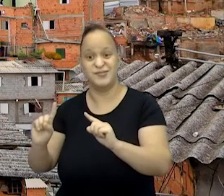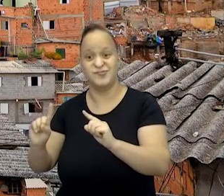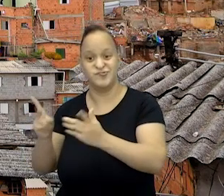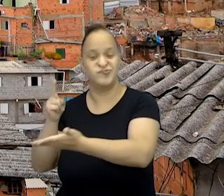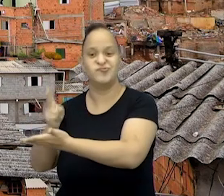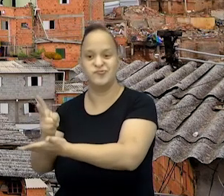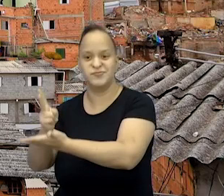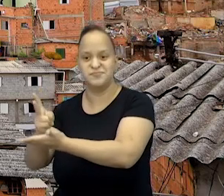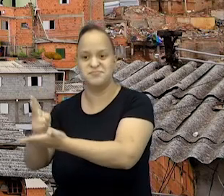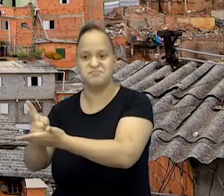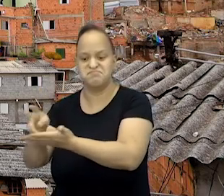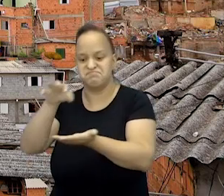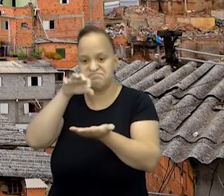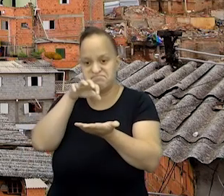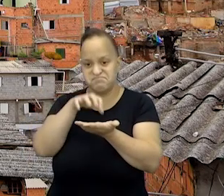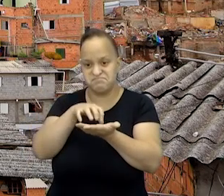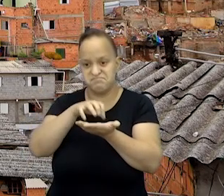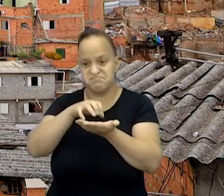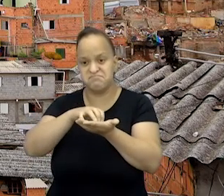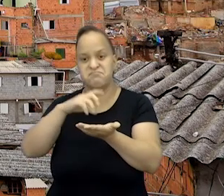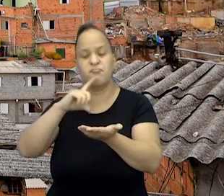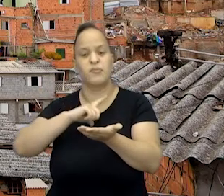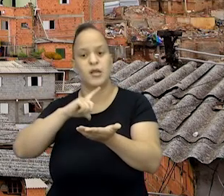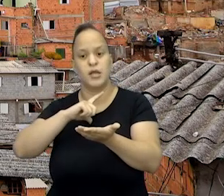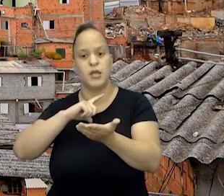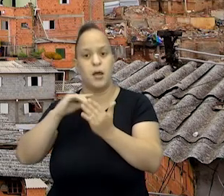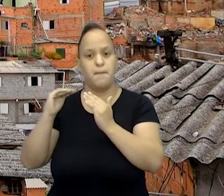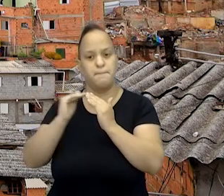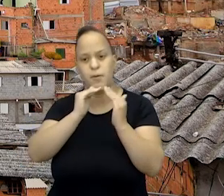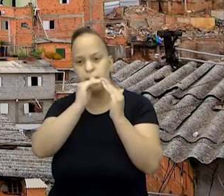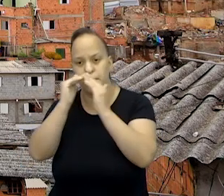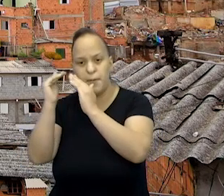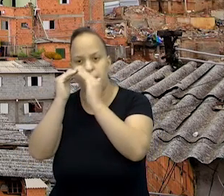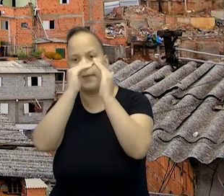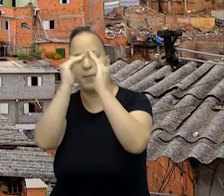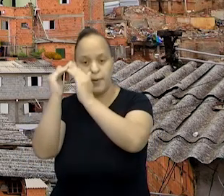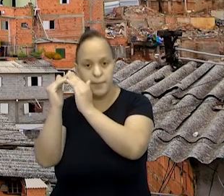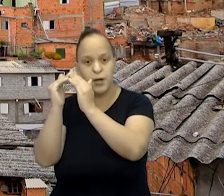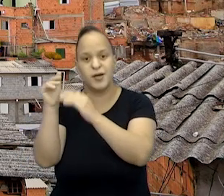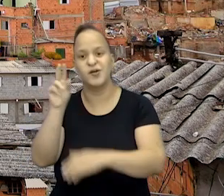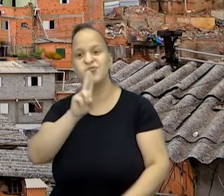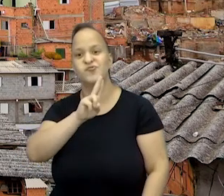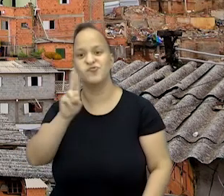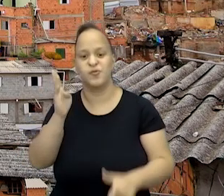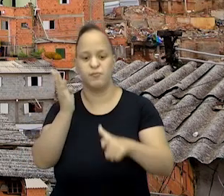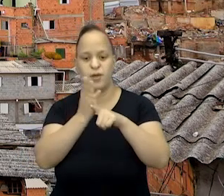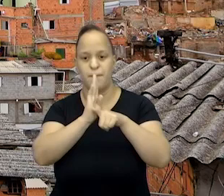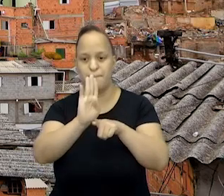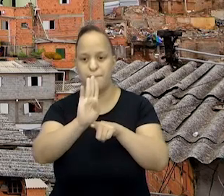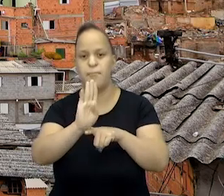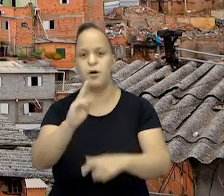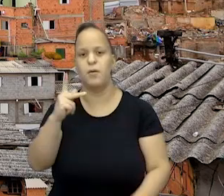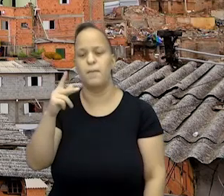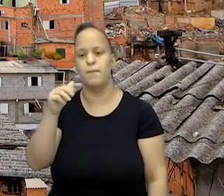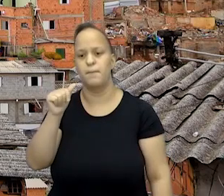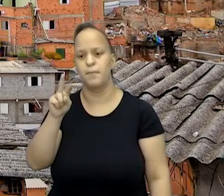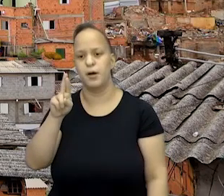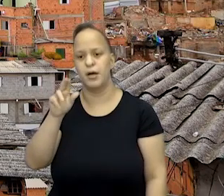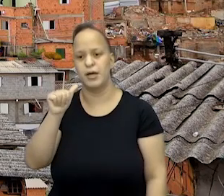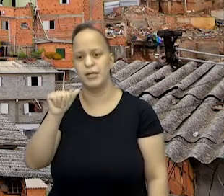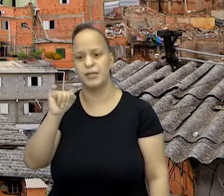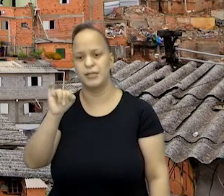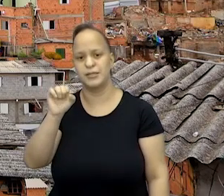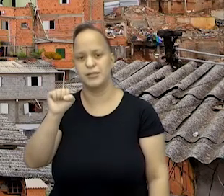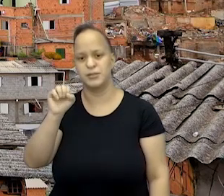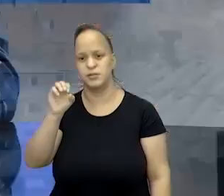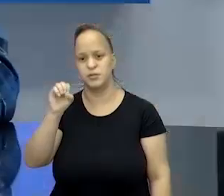nós temos no centro da cidade uma grande favela, tá? Que é o bairro aí de Paraisópolis. Por que eles não